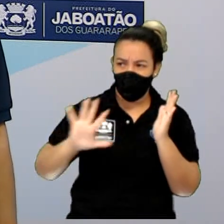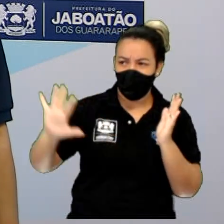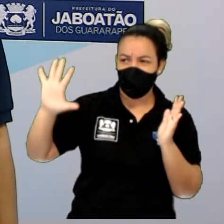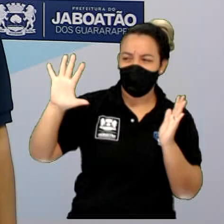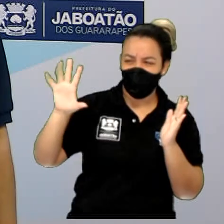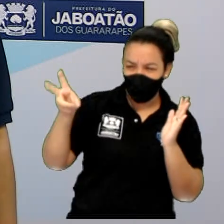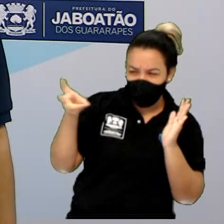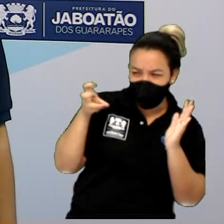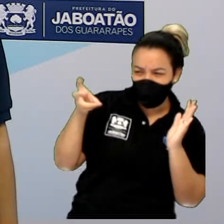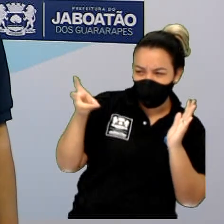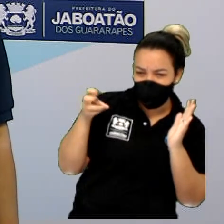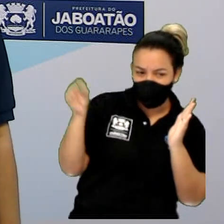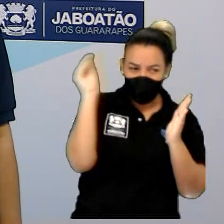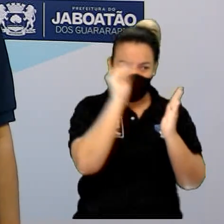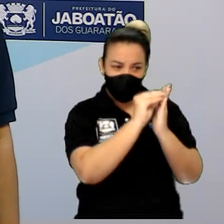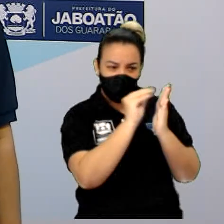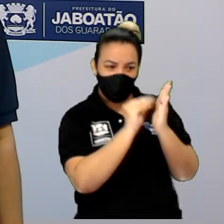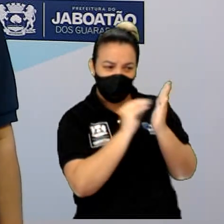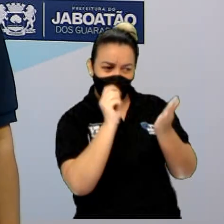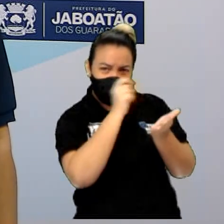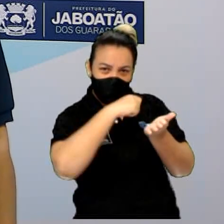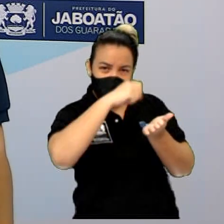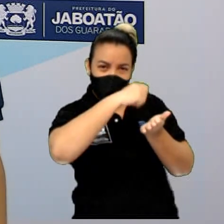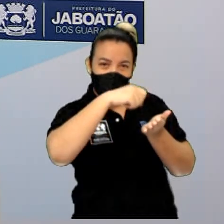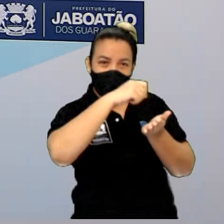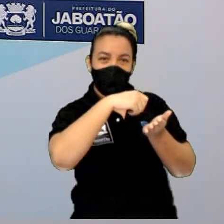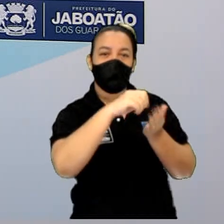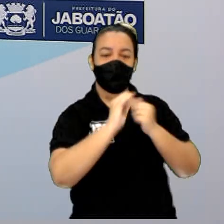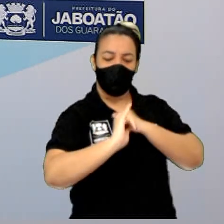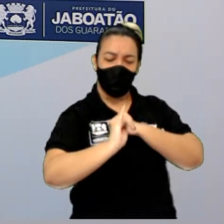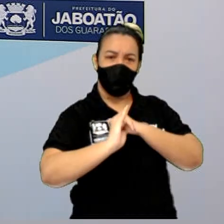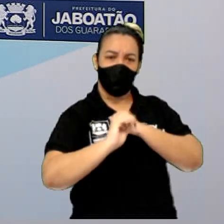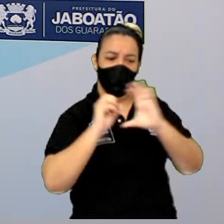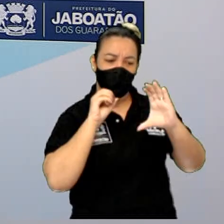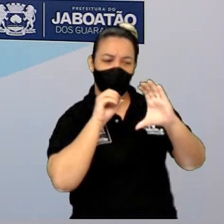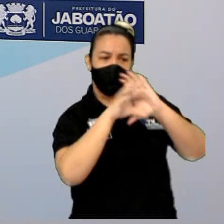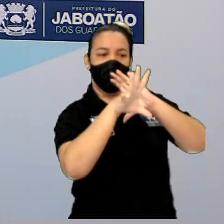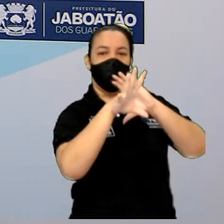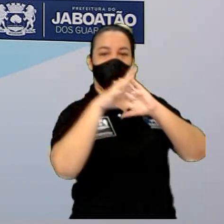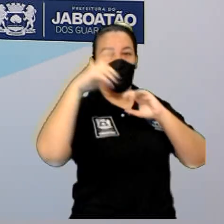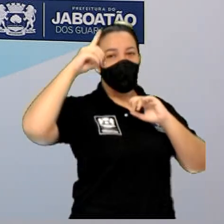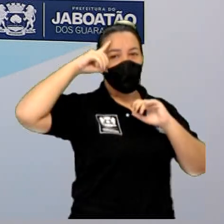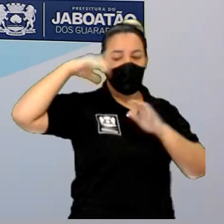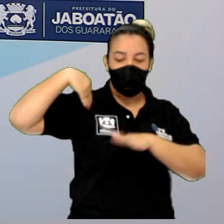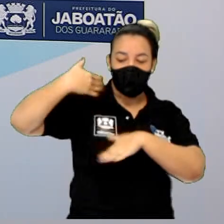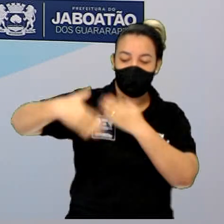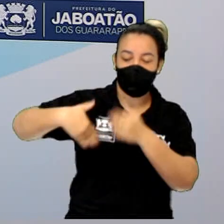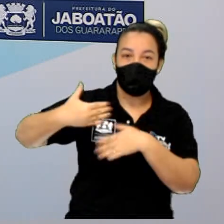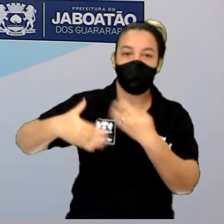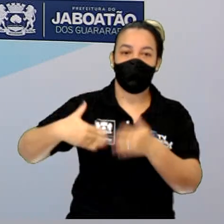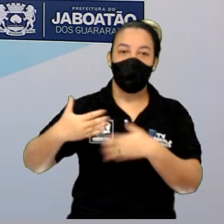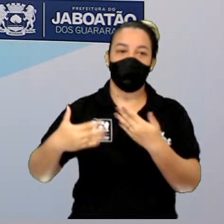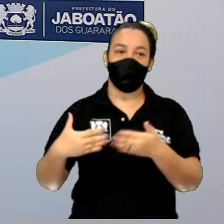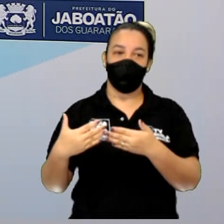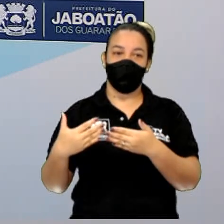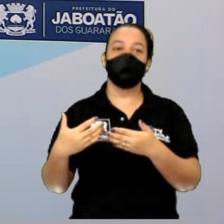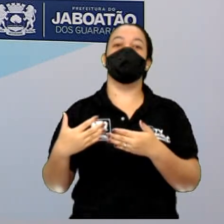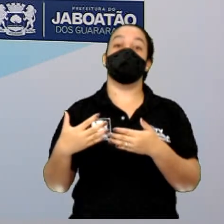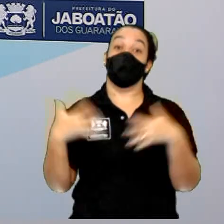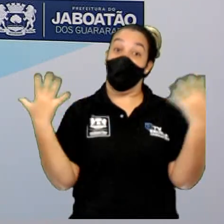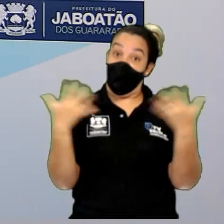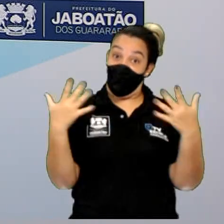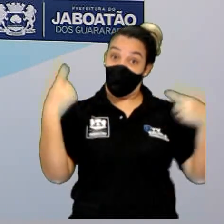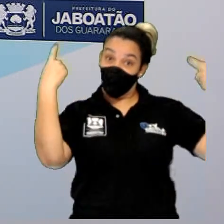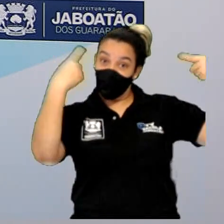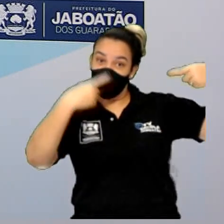inspira, lhe dá um ângulo, e a crônica, ela lhe dá o quê? Um flash do seu cotidiano, a sua narração. E aí vem a hora